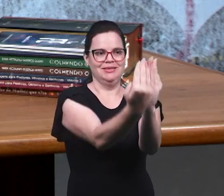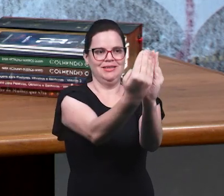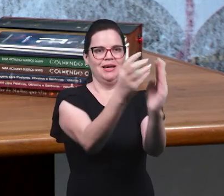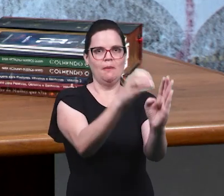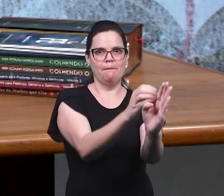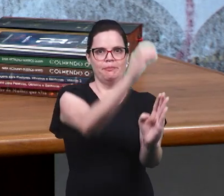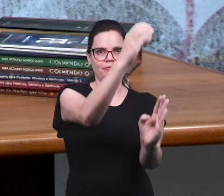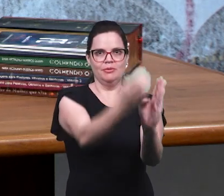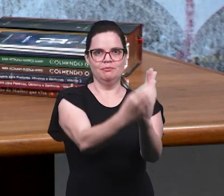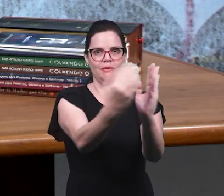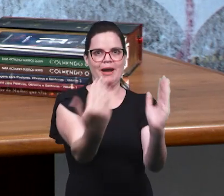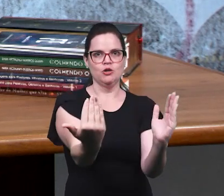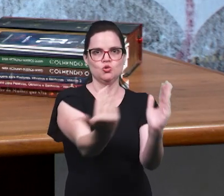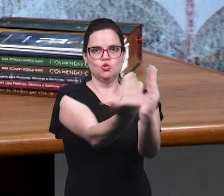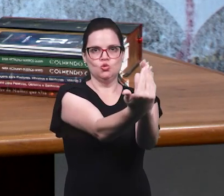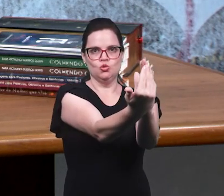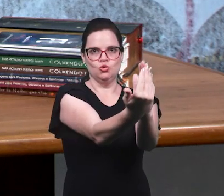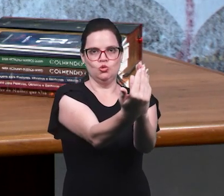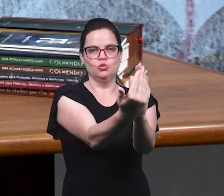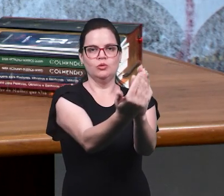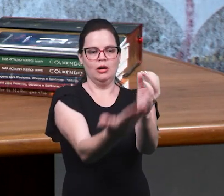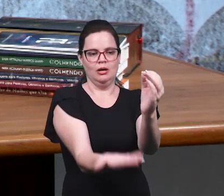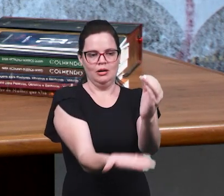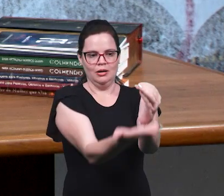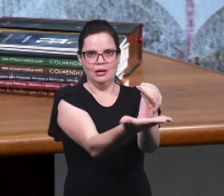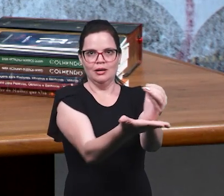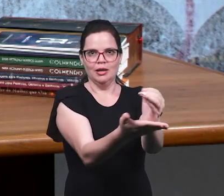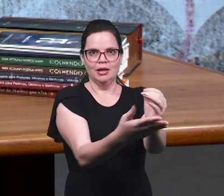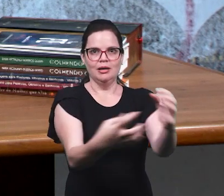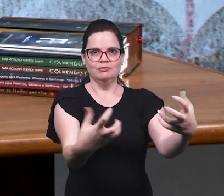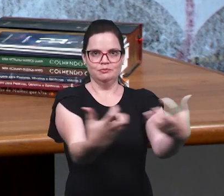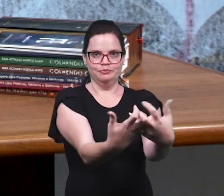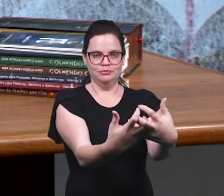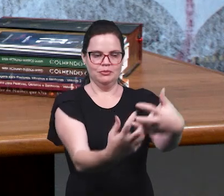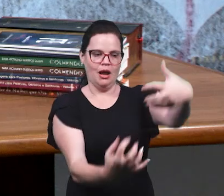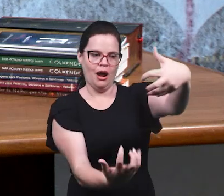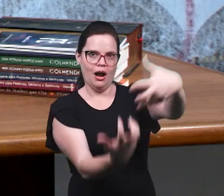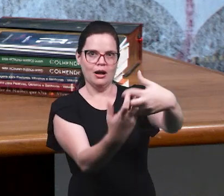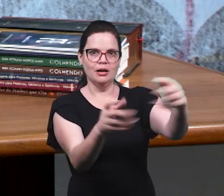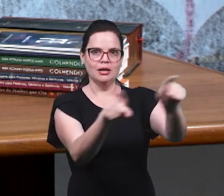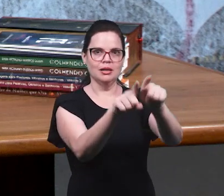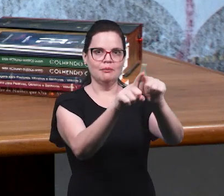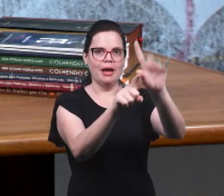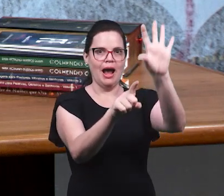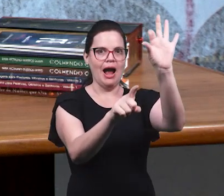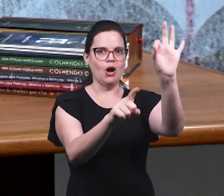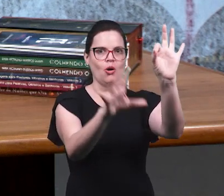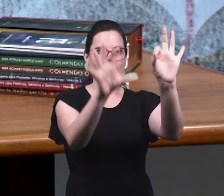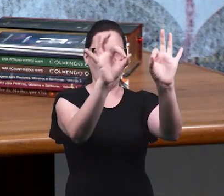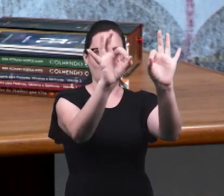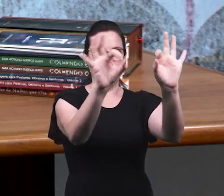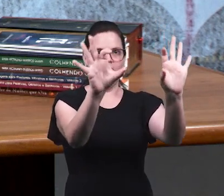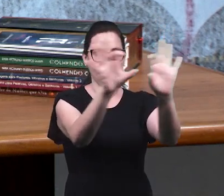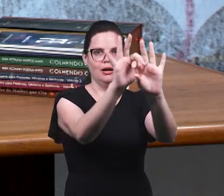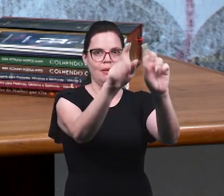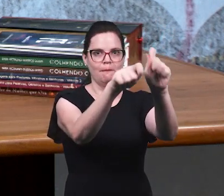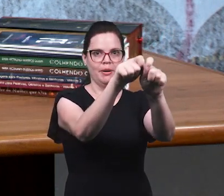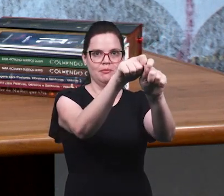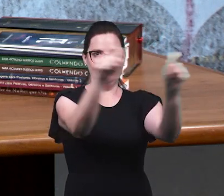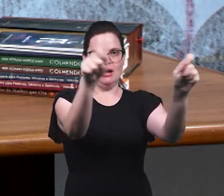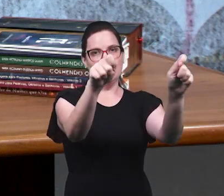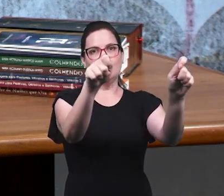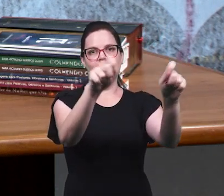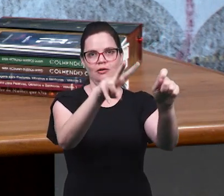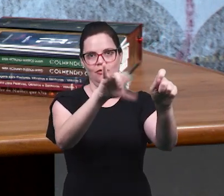E por baixo se ajuntarão, e também em cima deles se ajuntarão numa argola. Assim se farás com